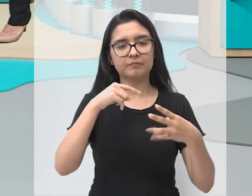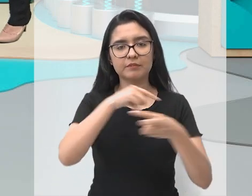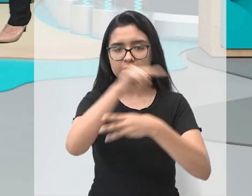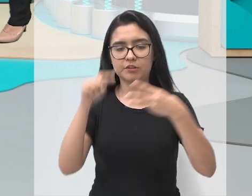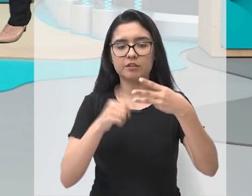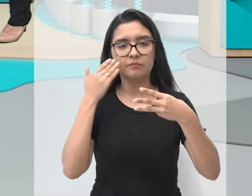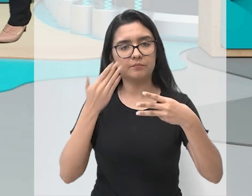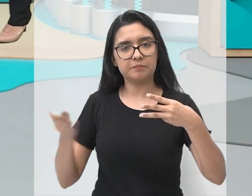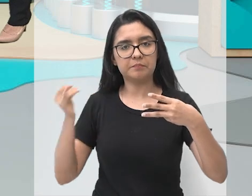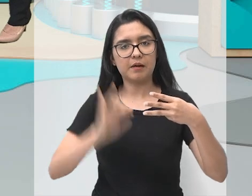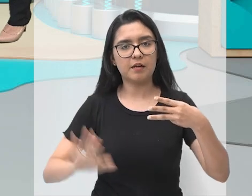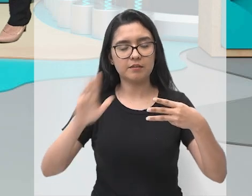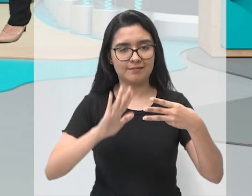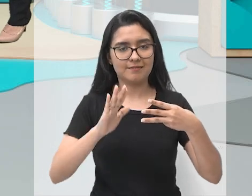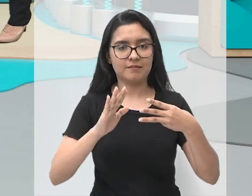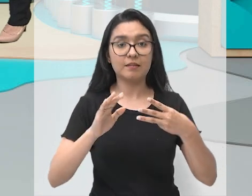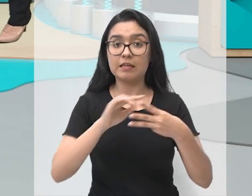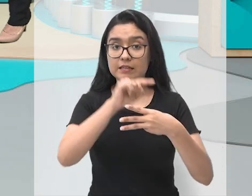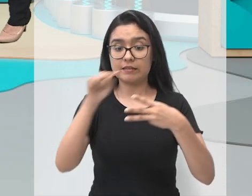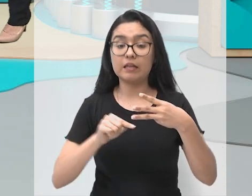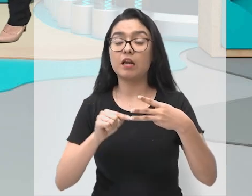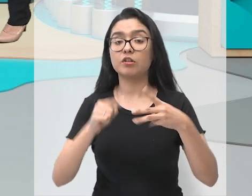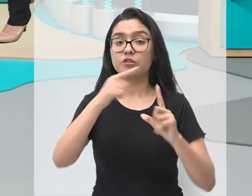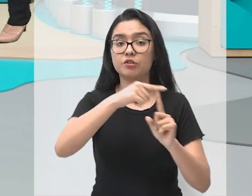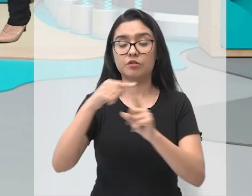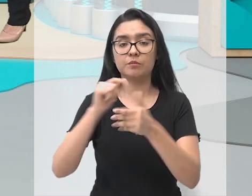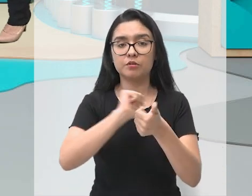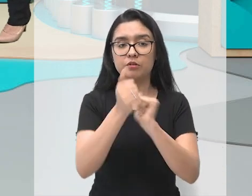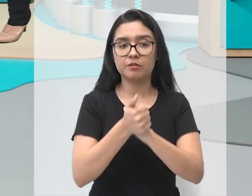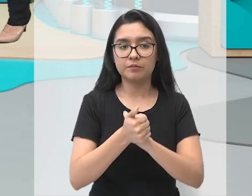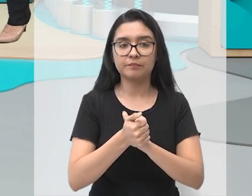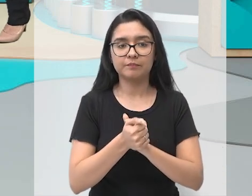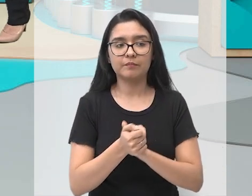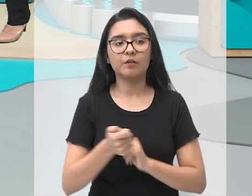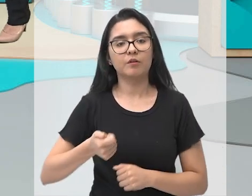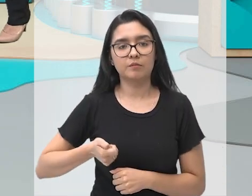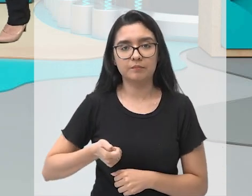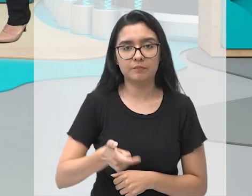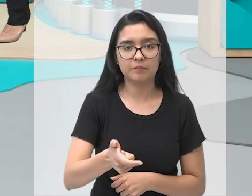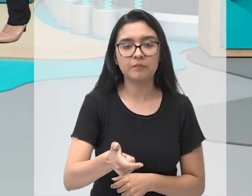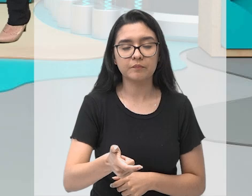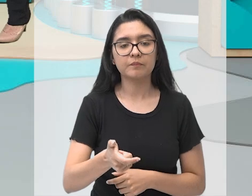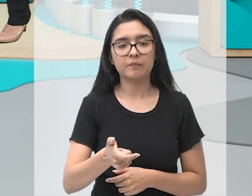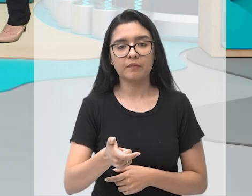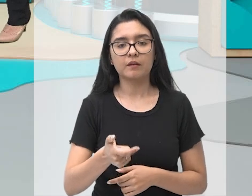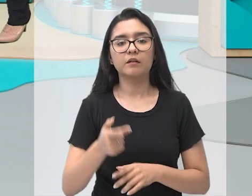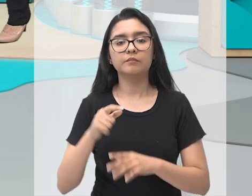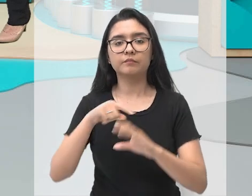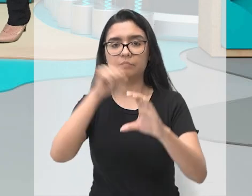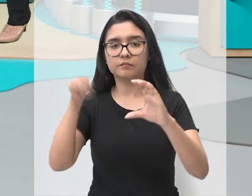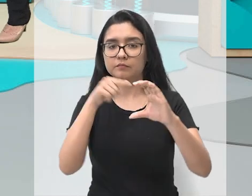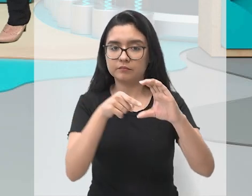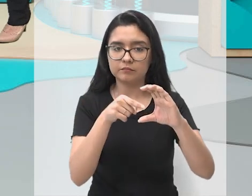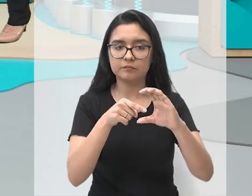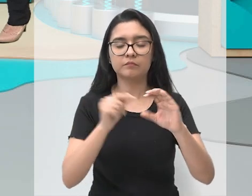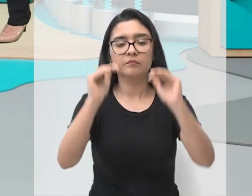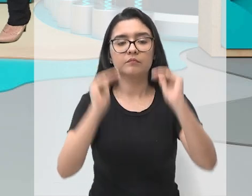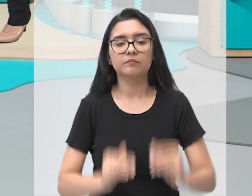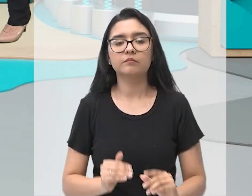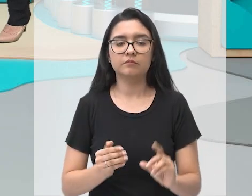da concentração, até porque você tem ali que fazer os movimentos educativos, né, para aprender ali cada movimento